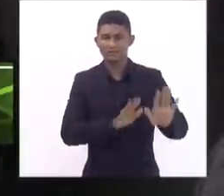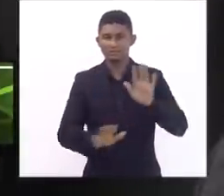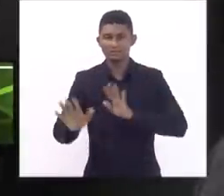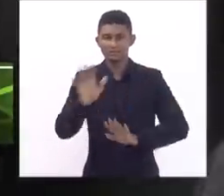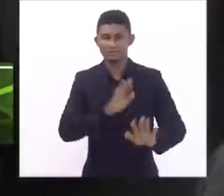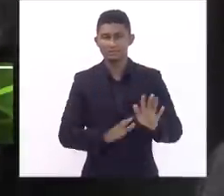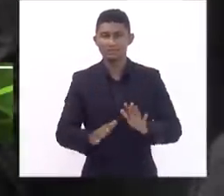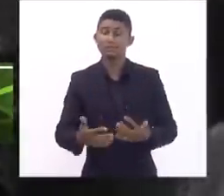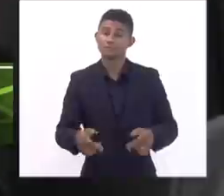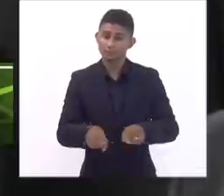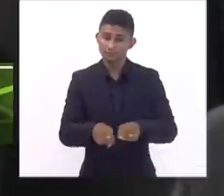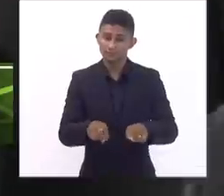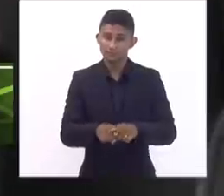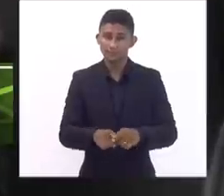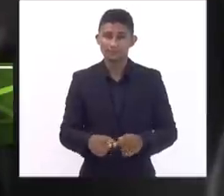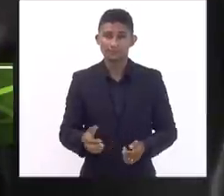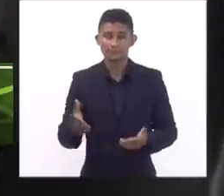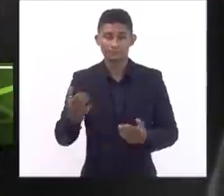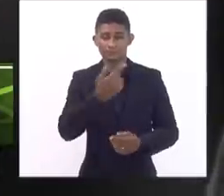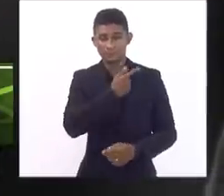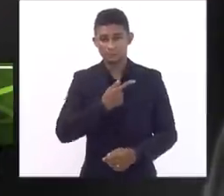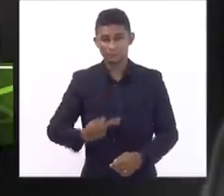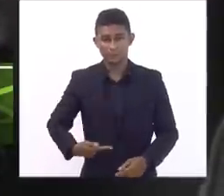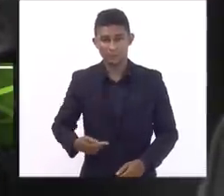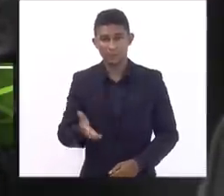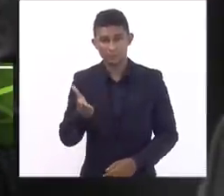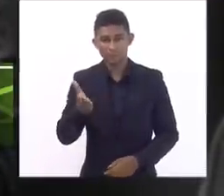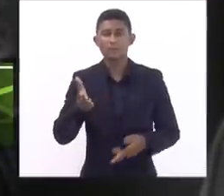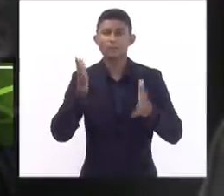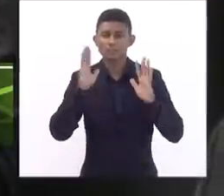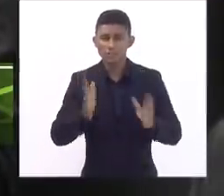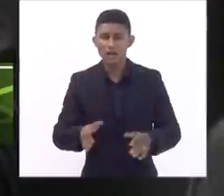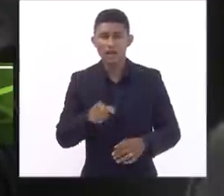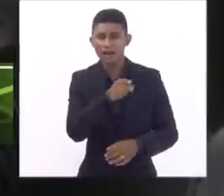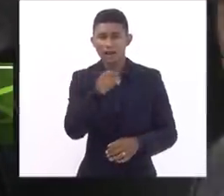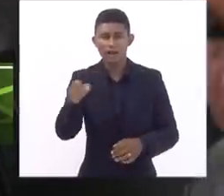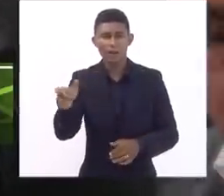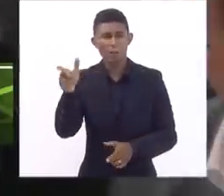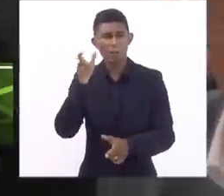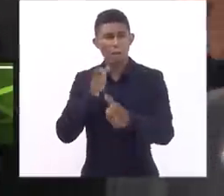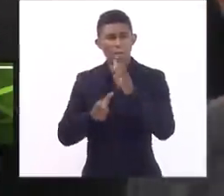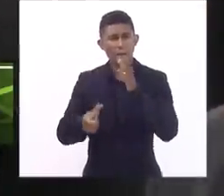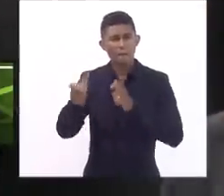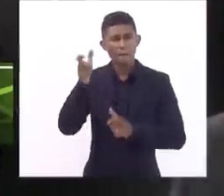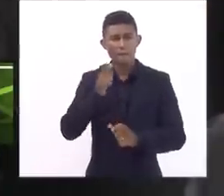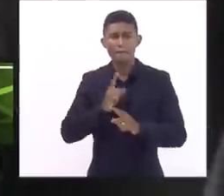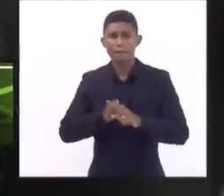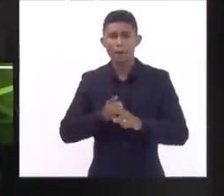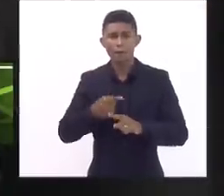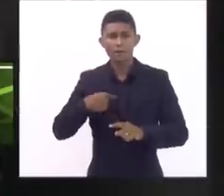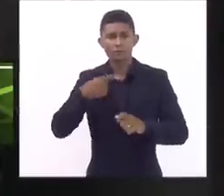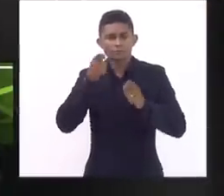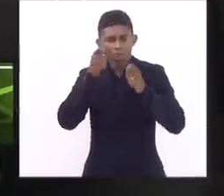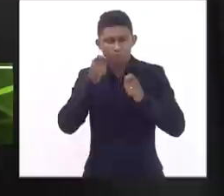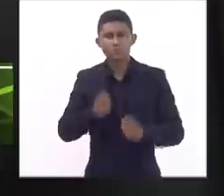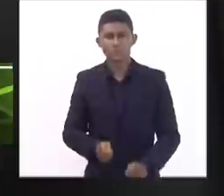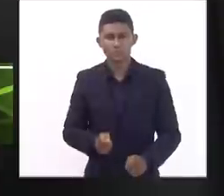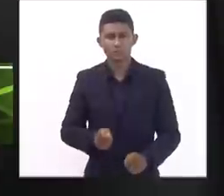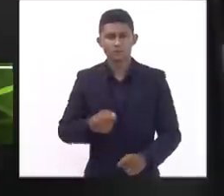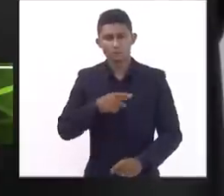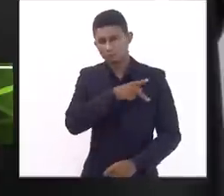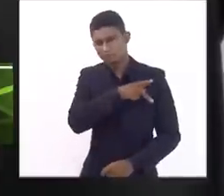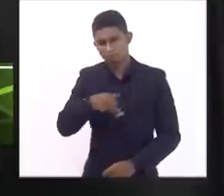pelo próprio governo, deputado Luiz Paulo, muitas vezes eu fui criticado, porque eu mantenho firme a minha postura de